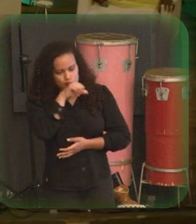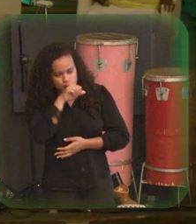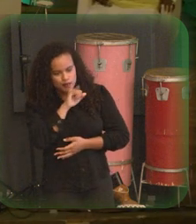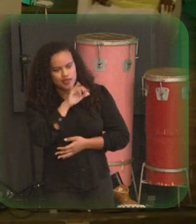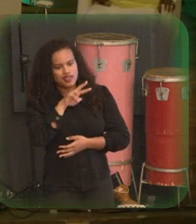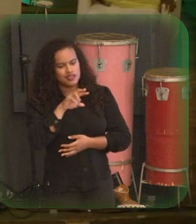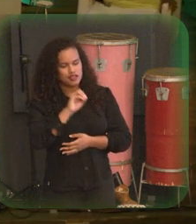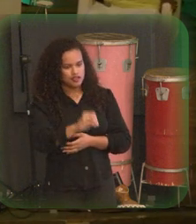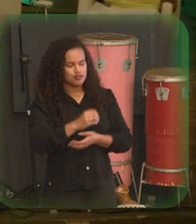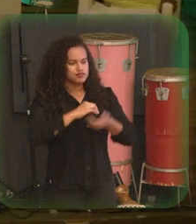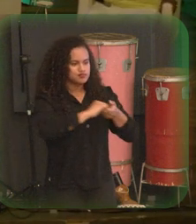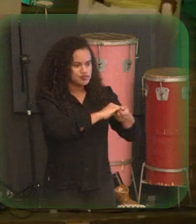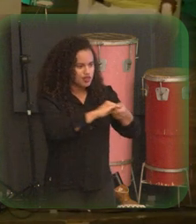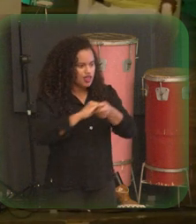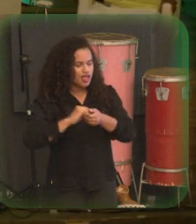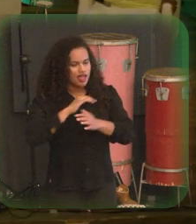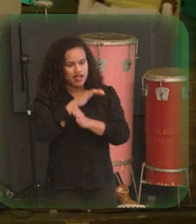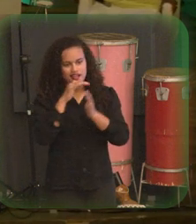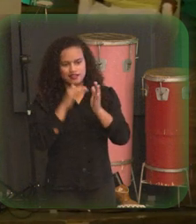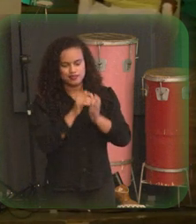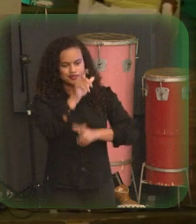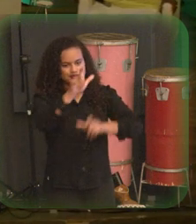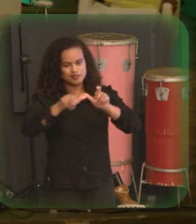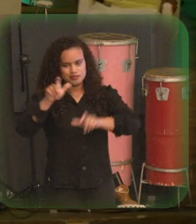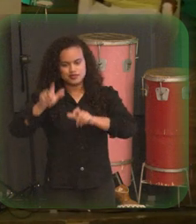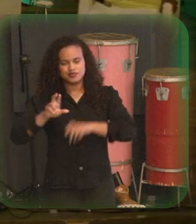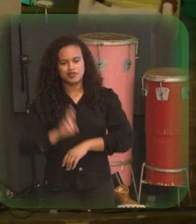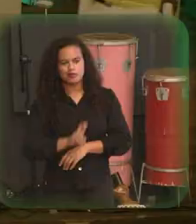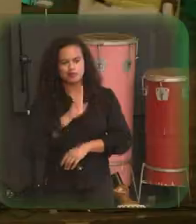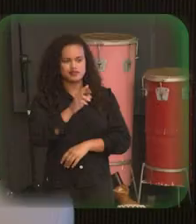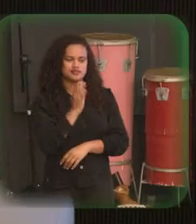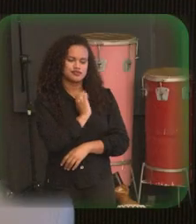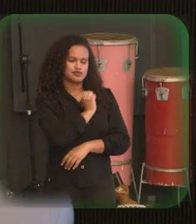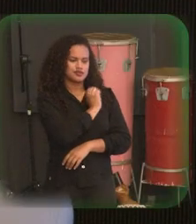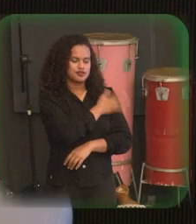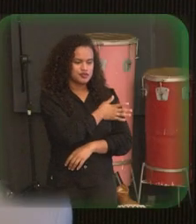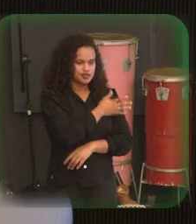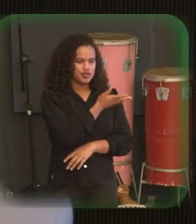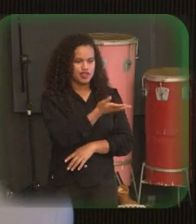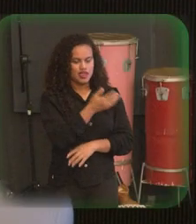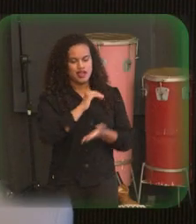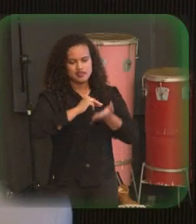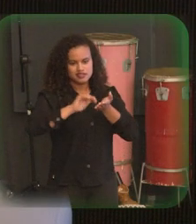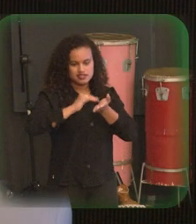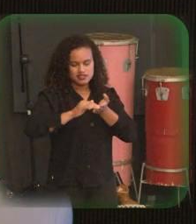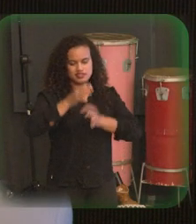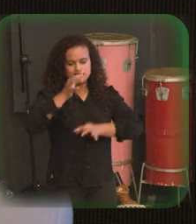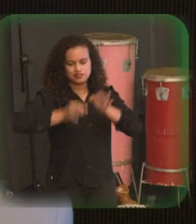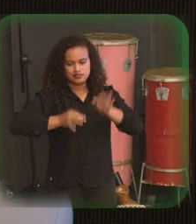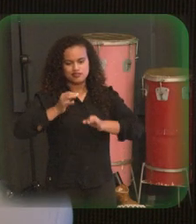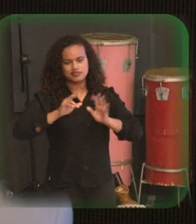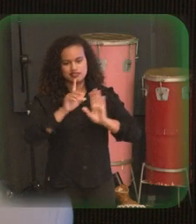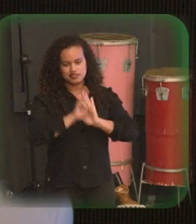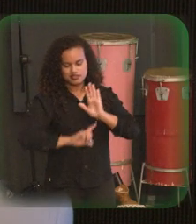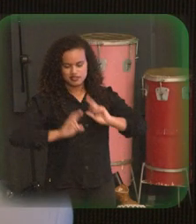todas as pessoas que estão aqui, que representam o Instituto Federal, a Secretaria de Justiça e Direitos Humanos, né, o governo, a